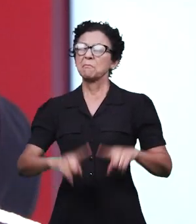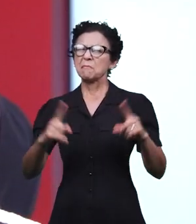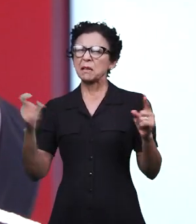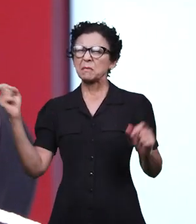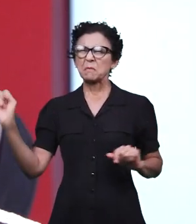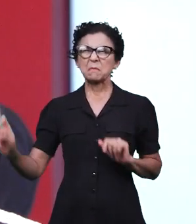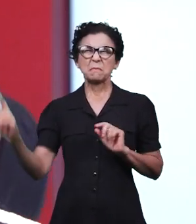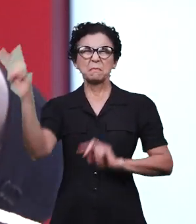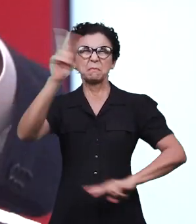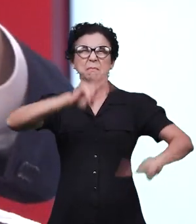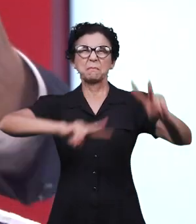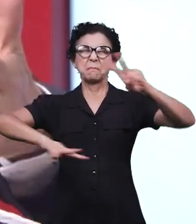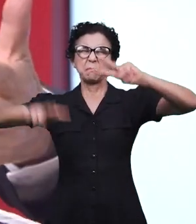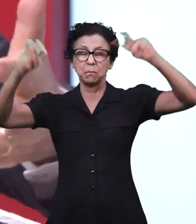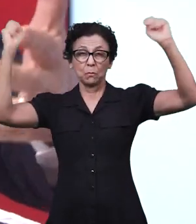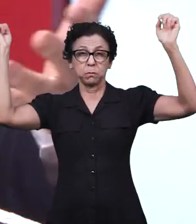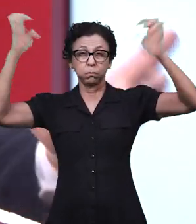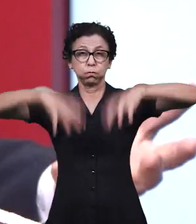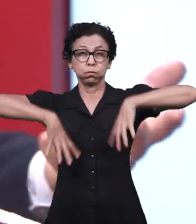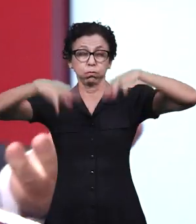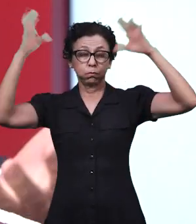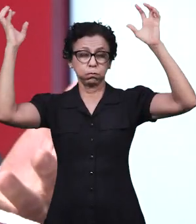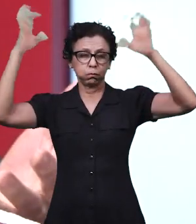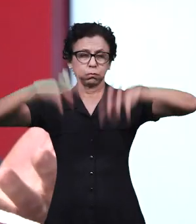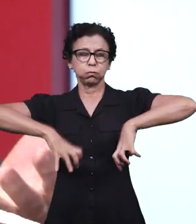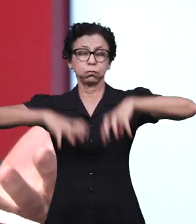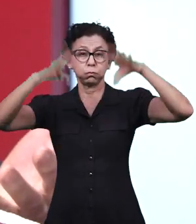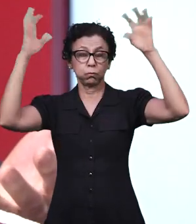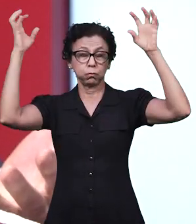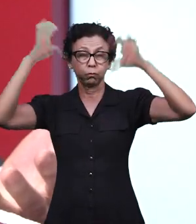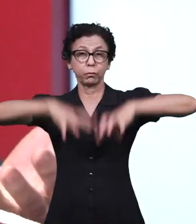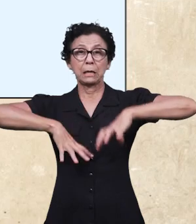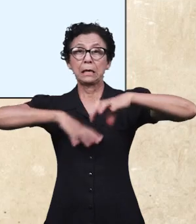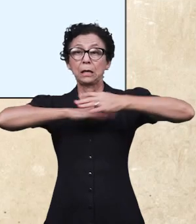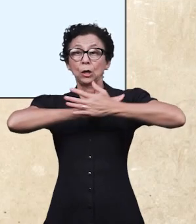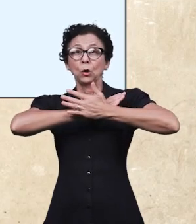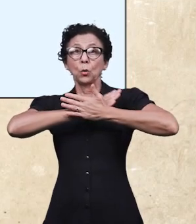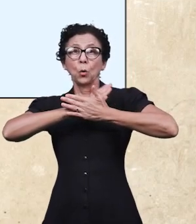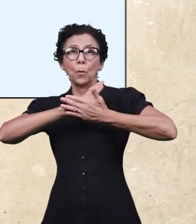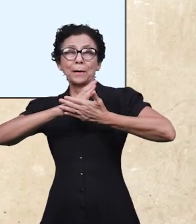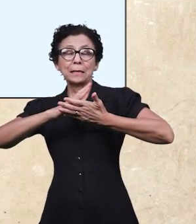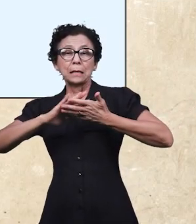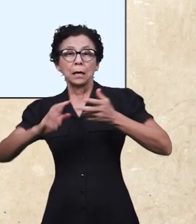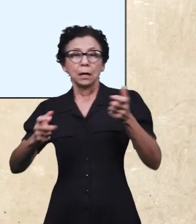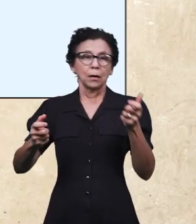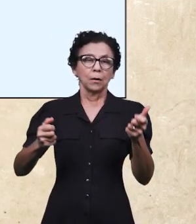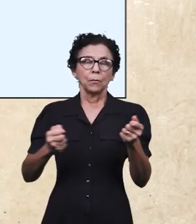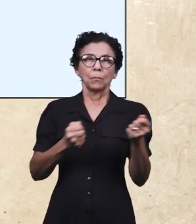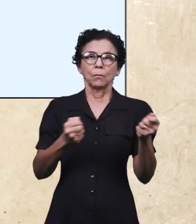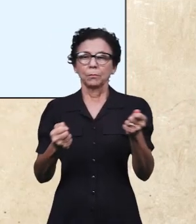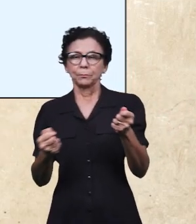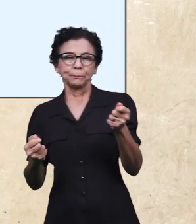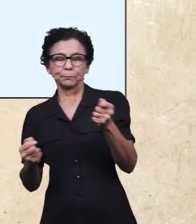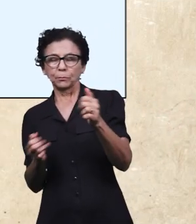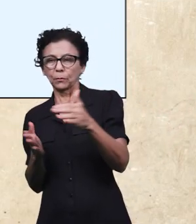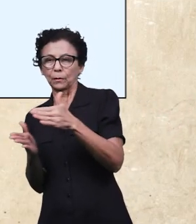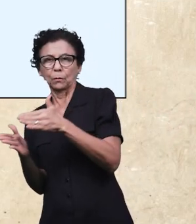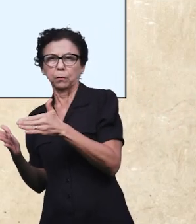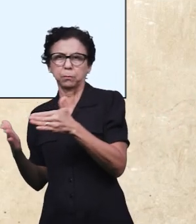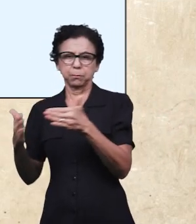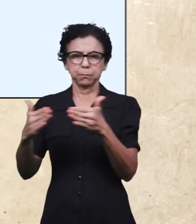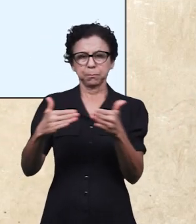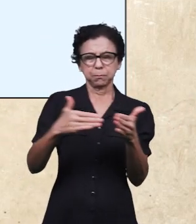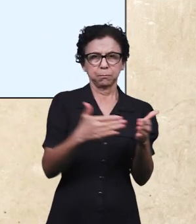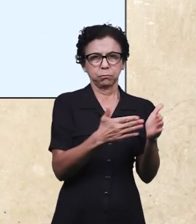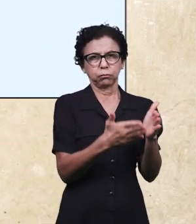que foram grandes, demoraram mais tempo do que esperava, e chegaram na ilha de Creta, num